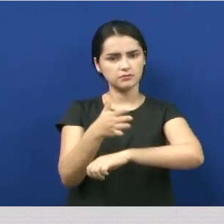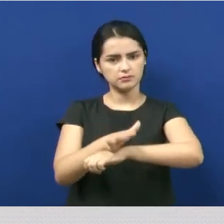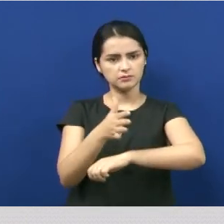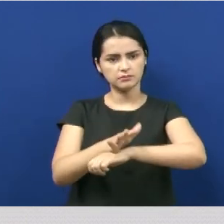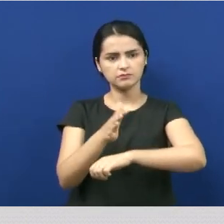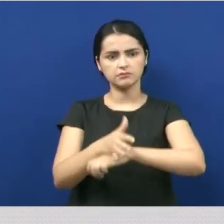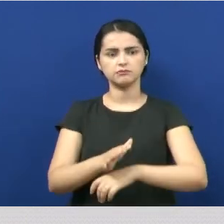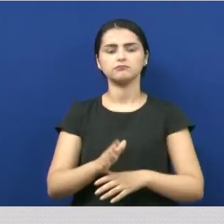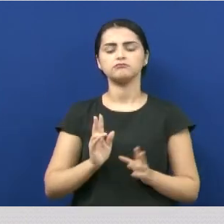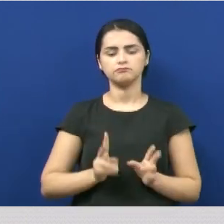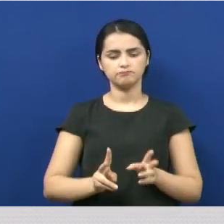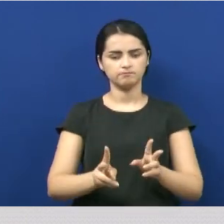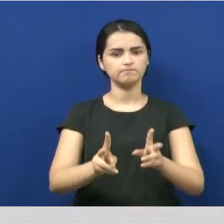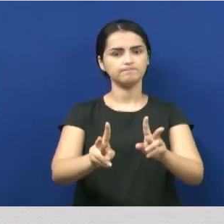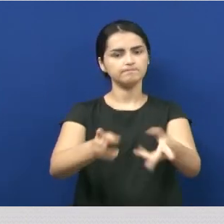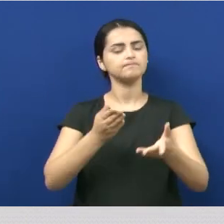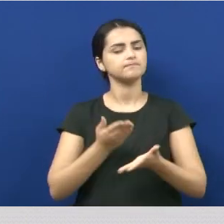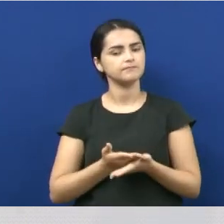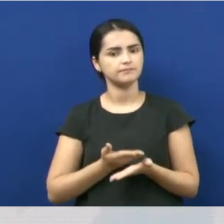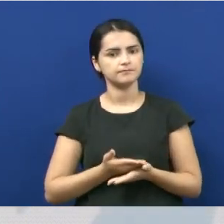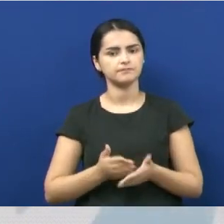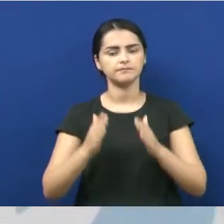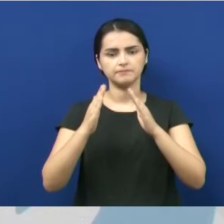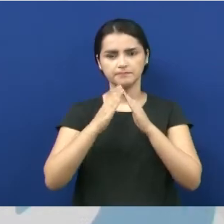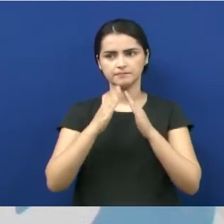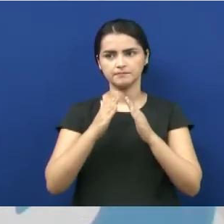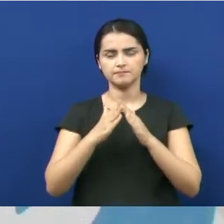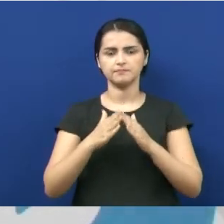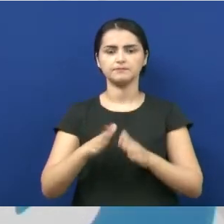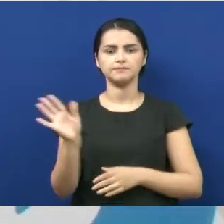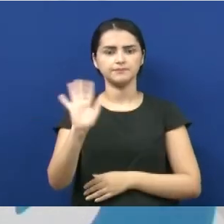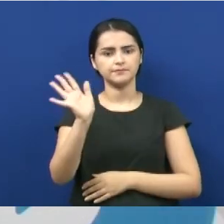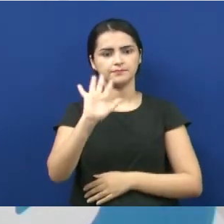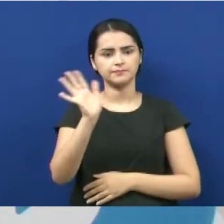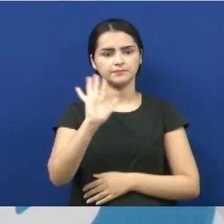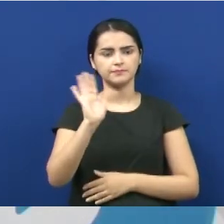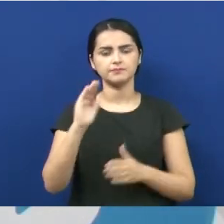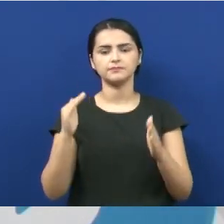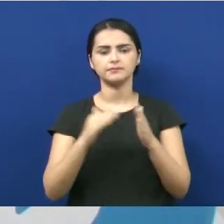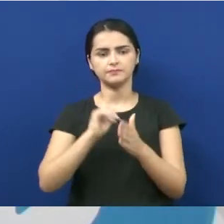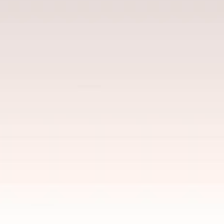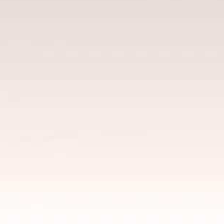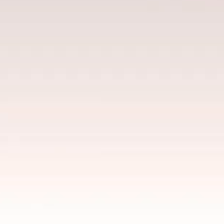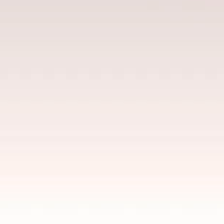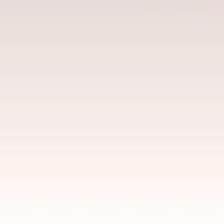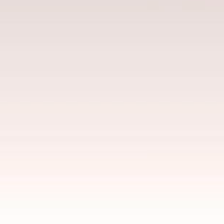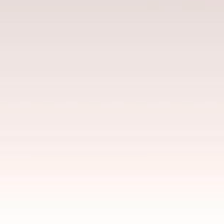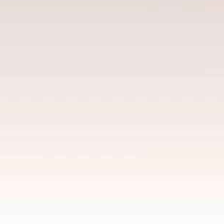pratiquem e mantenham o ritmo das aulas. See you, bye bye. Vejo vocês por aí.